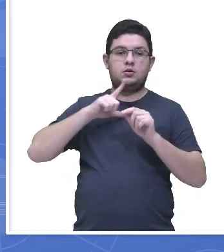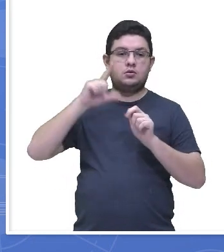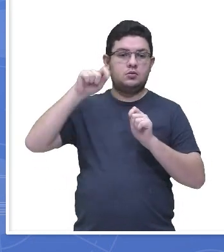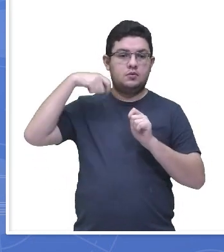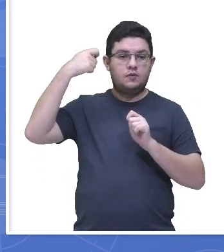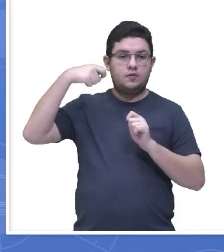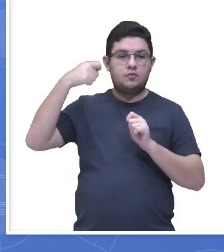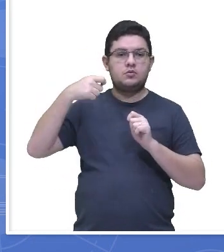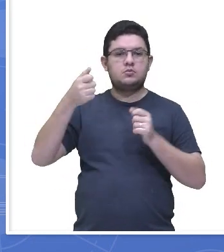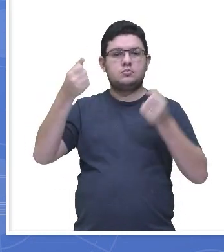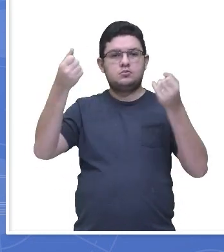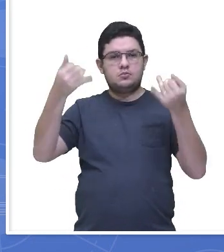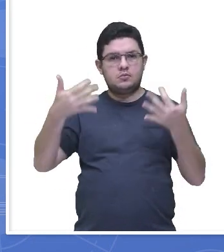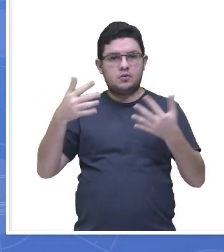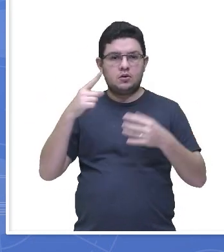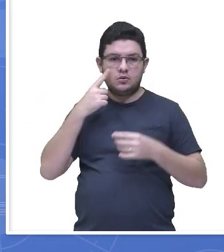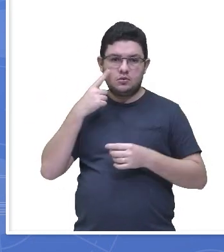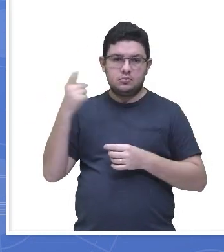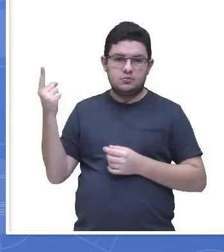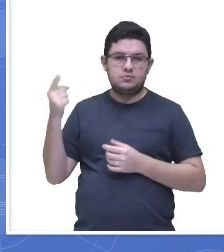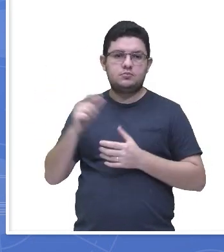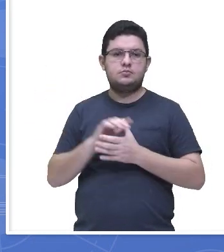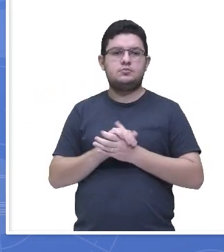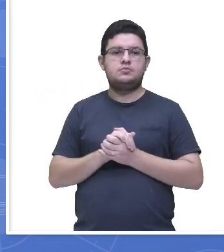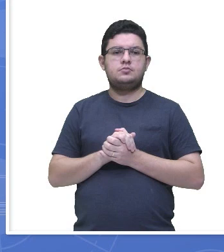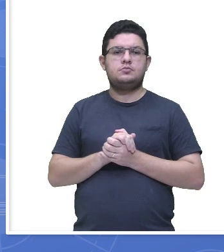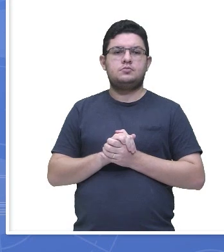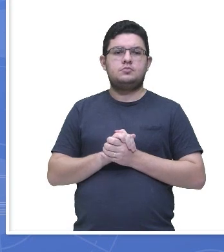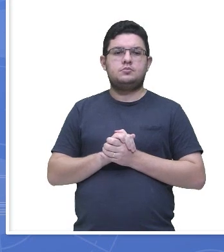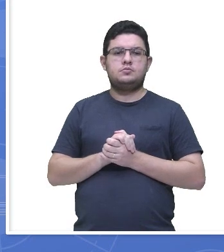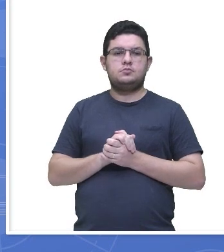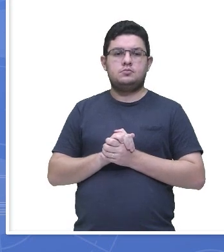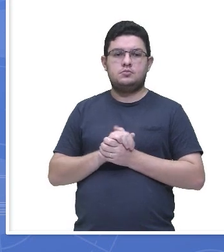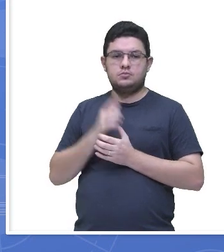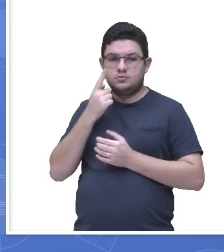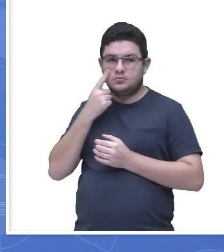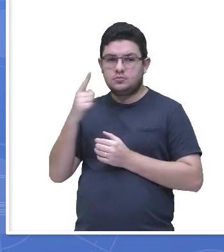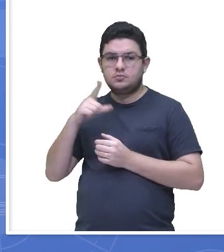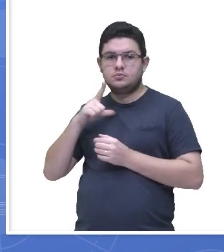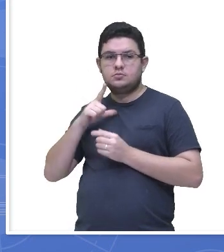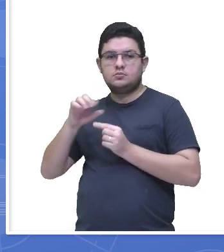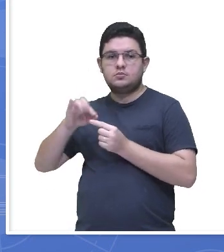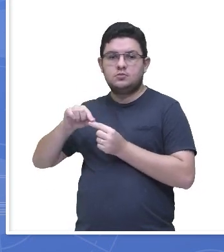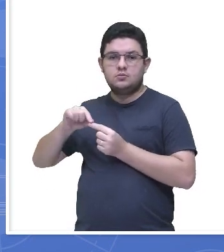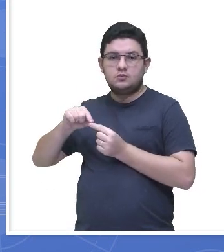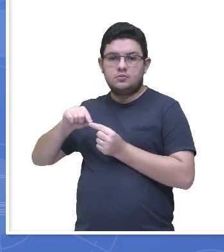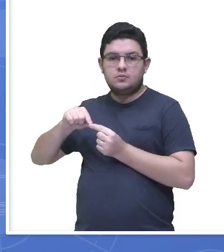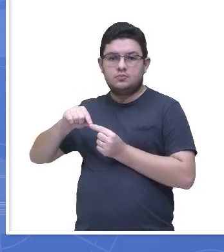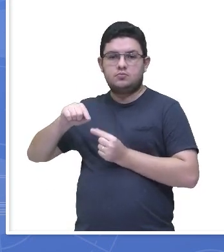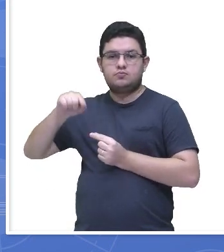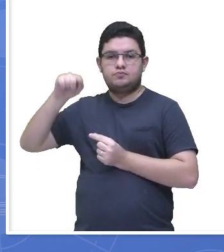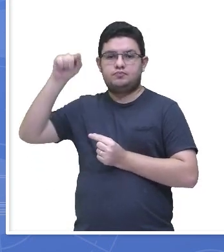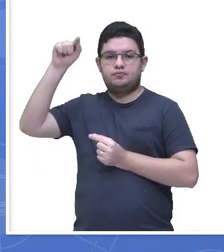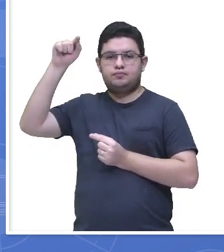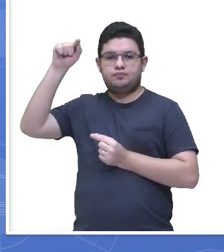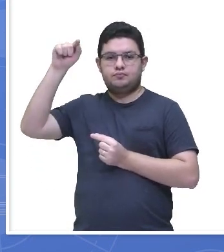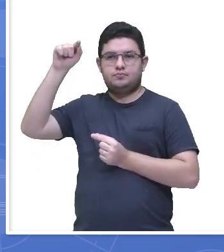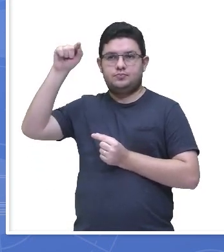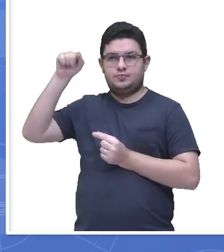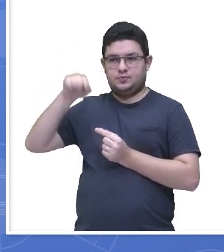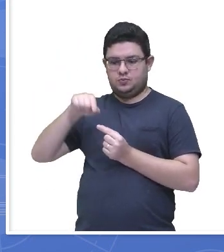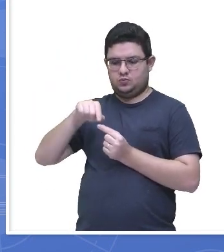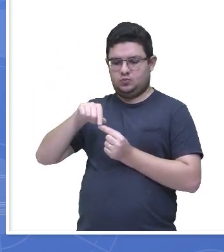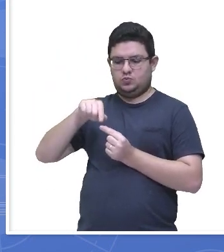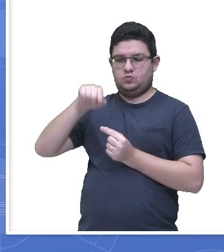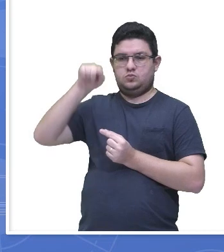propriedade. Veja só, pessoal, aqui, o que está acontecendo. Você vê o gráfico sendo formado e essa área que apareceu entre o eixo